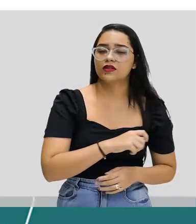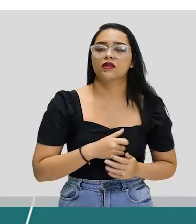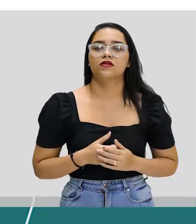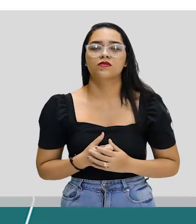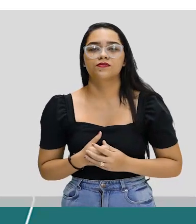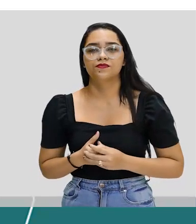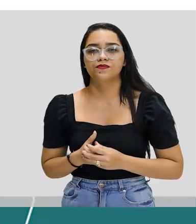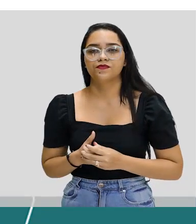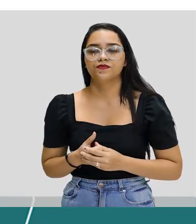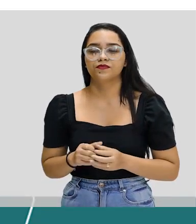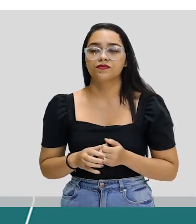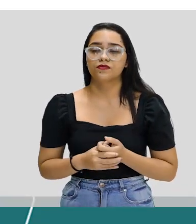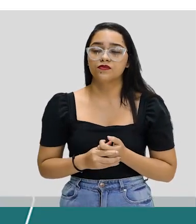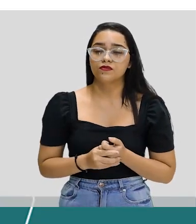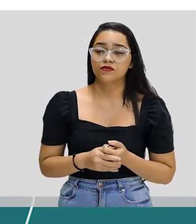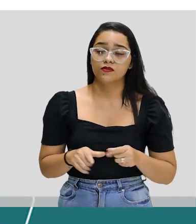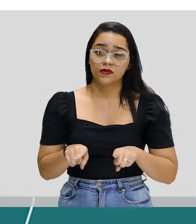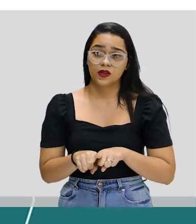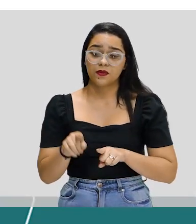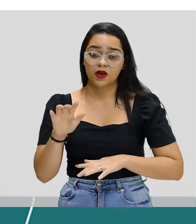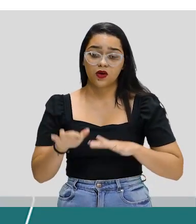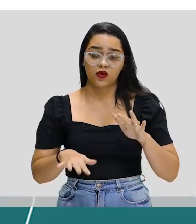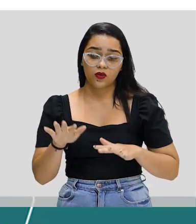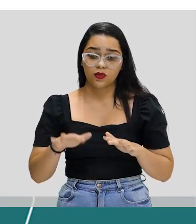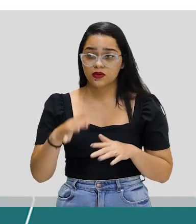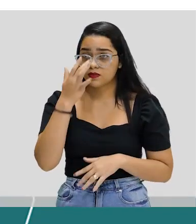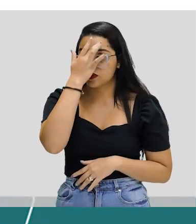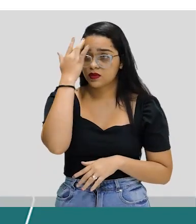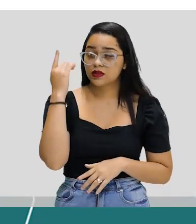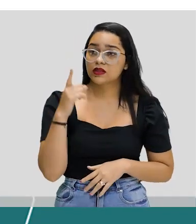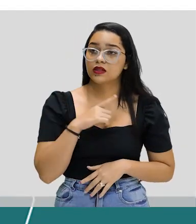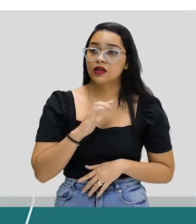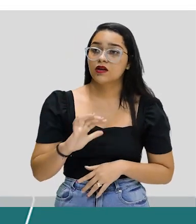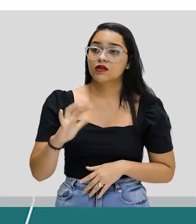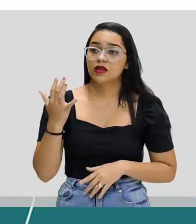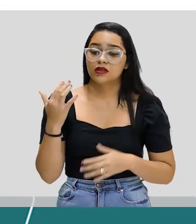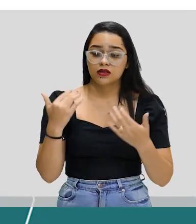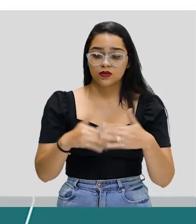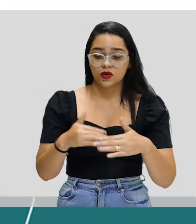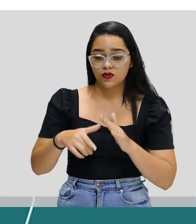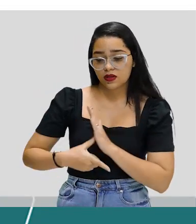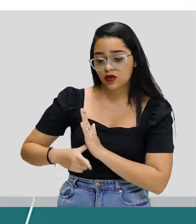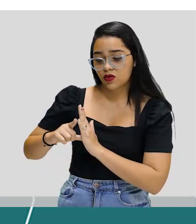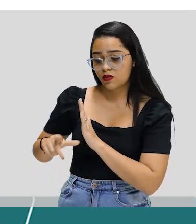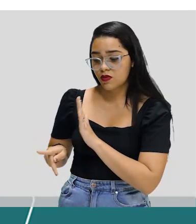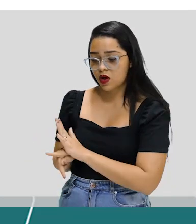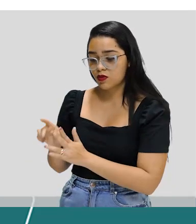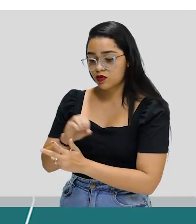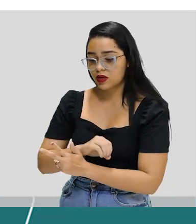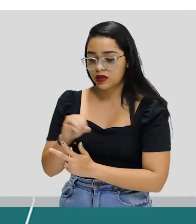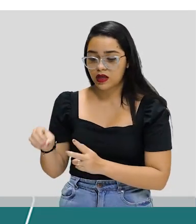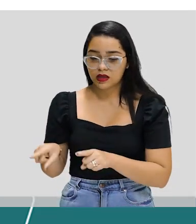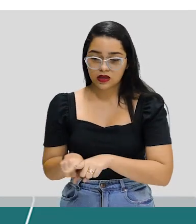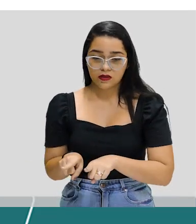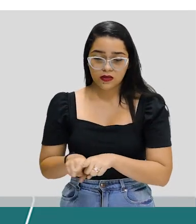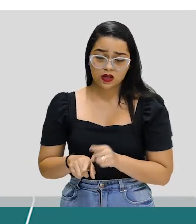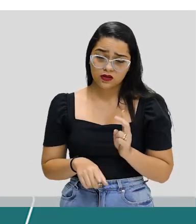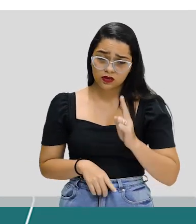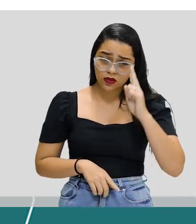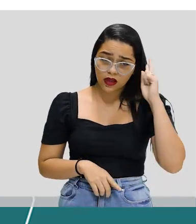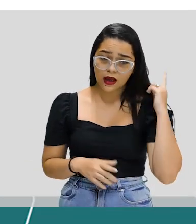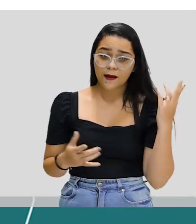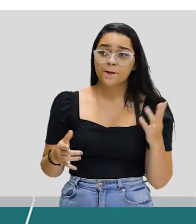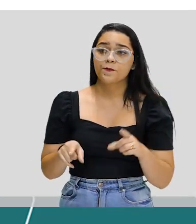mais difíceis. Considerando alguns levantamentos que são feitos sobre as provas anteriores do Enem e de vestibulares,